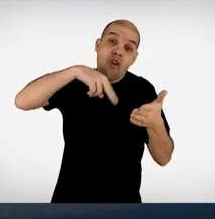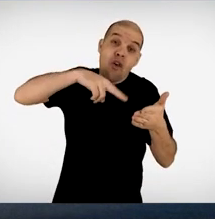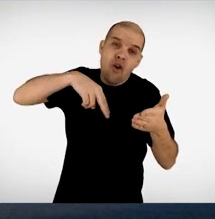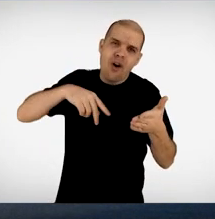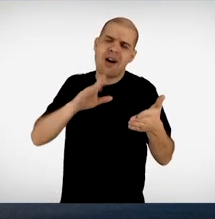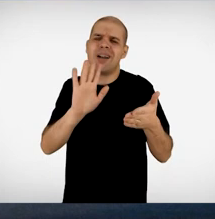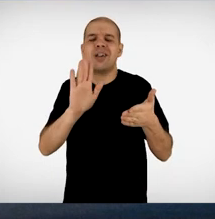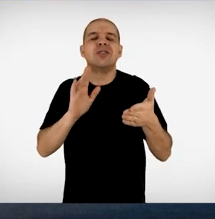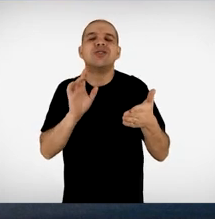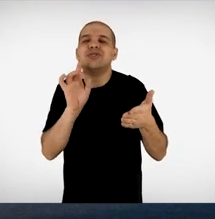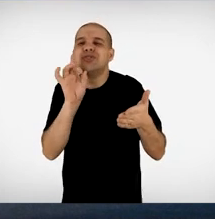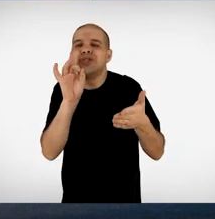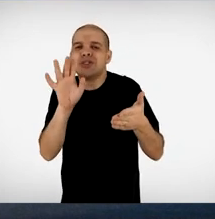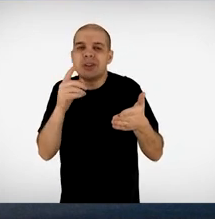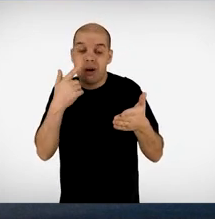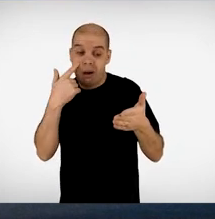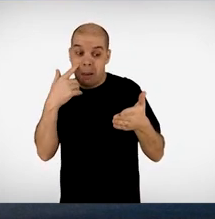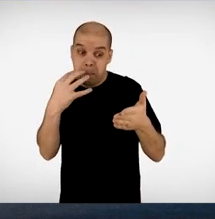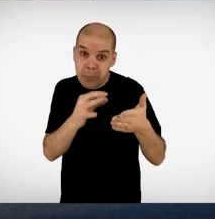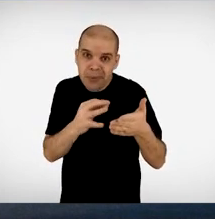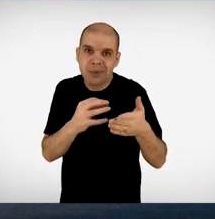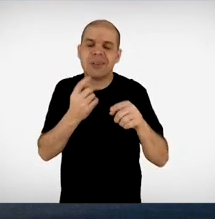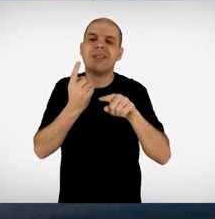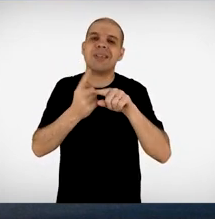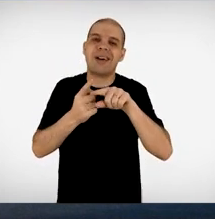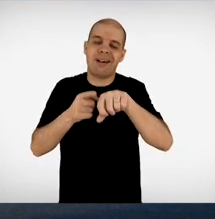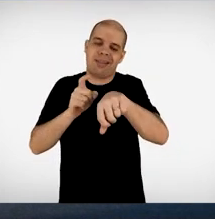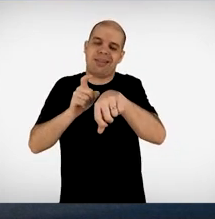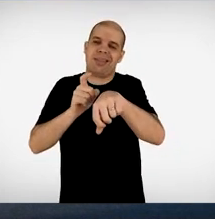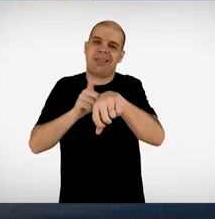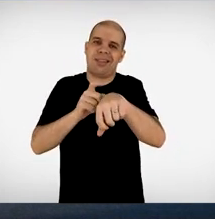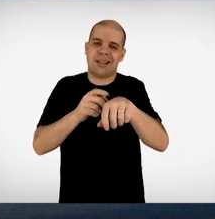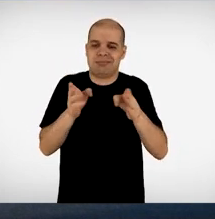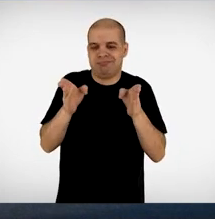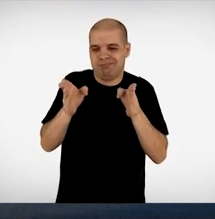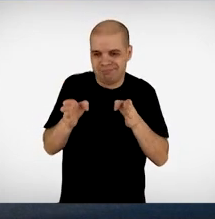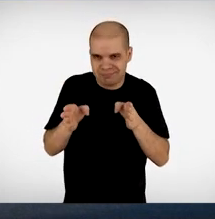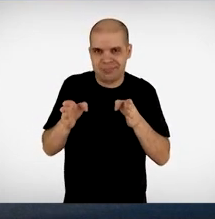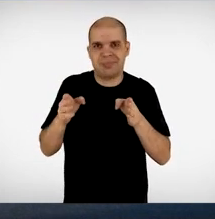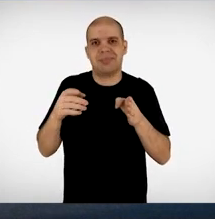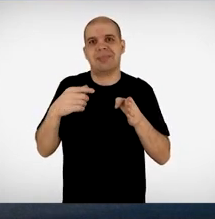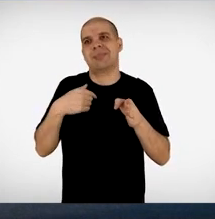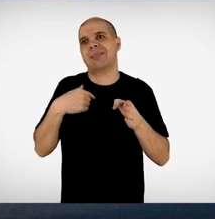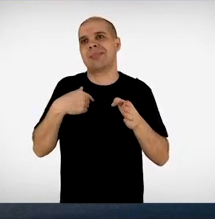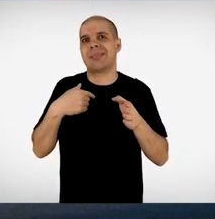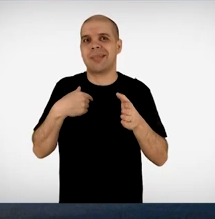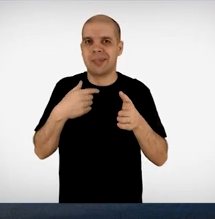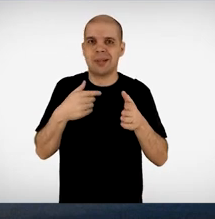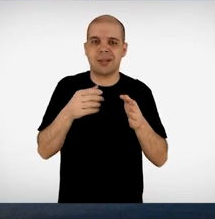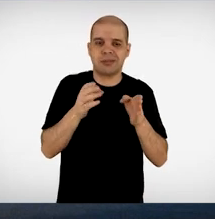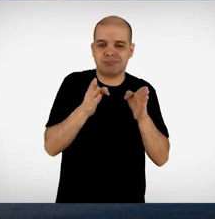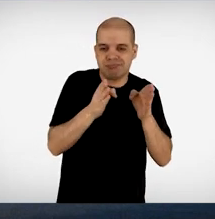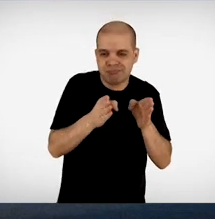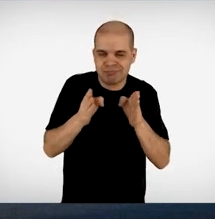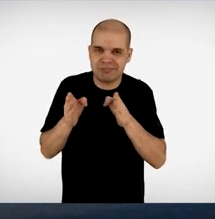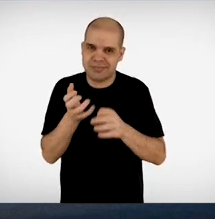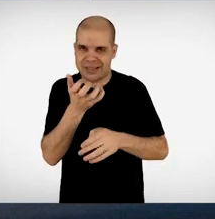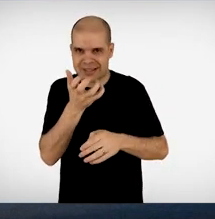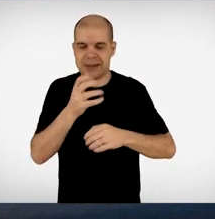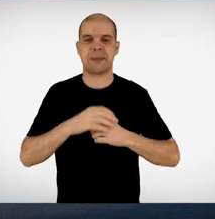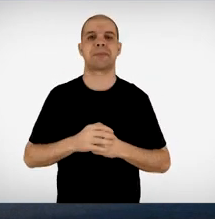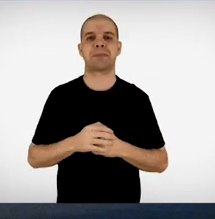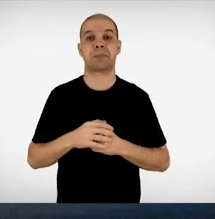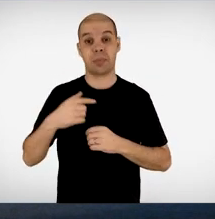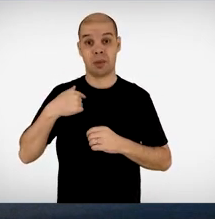vamos respeitar o tempo que temos, então, para eu não me perder aqui no que eu pensei em falar para vocês. Então, primeiro, eu